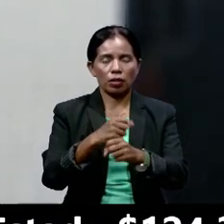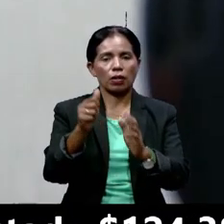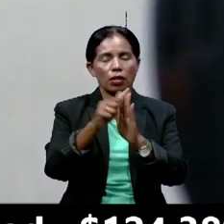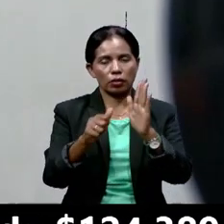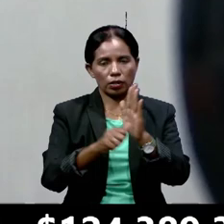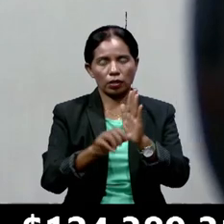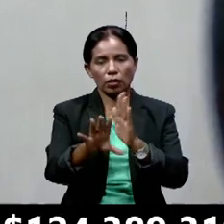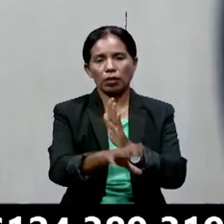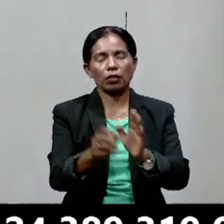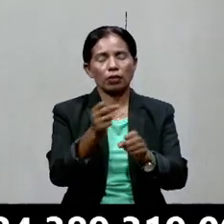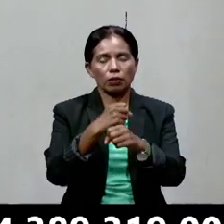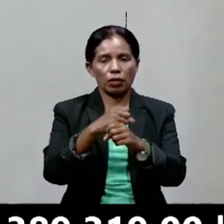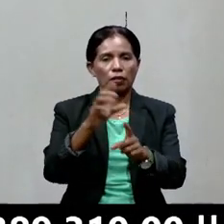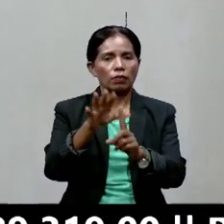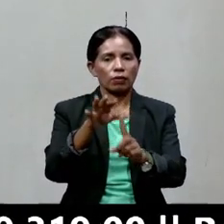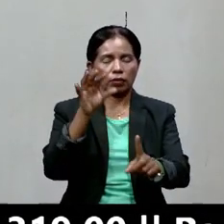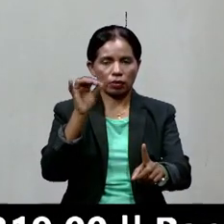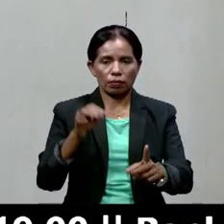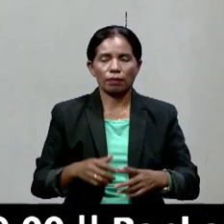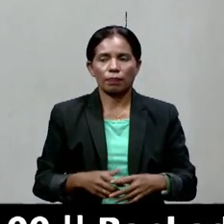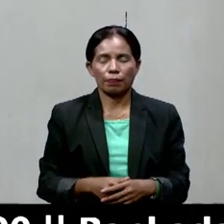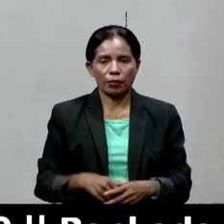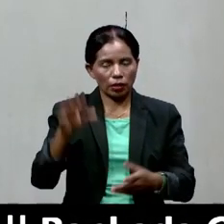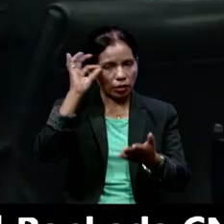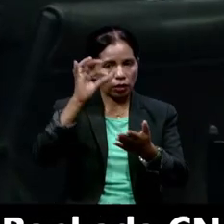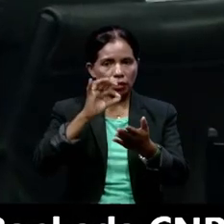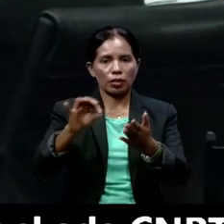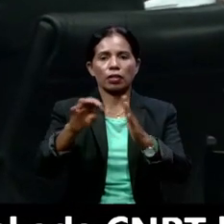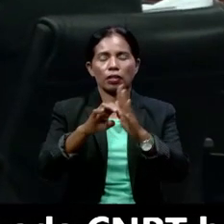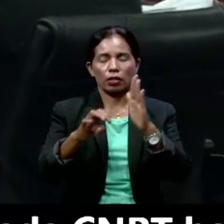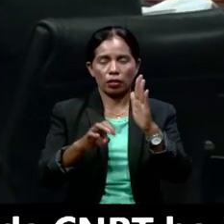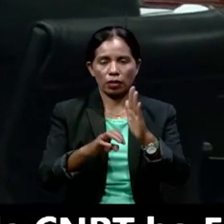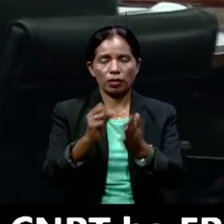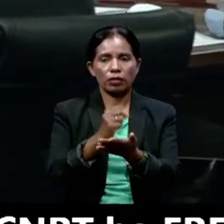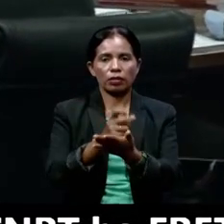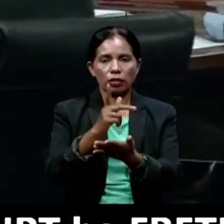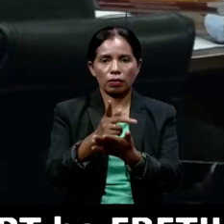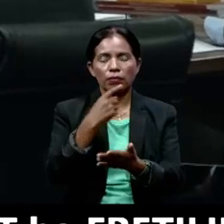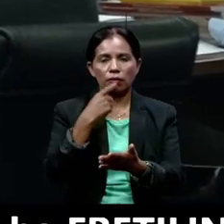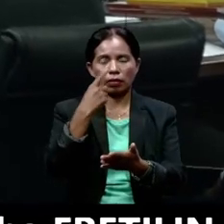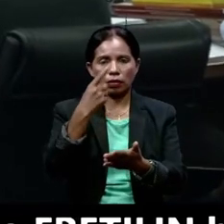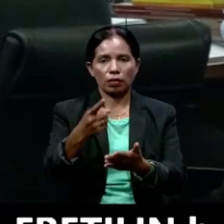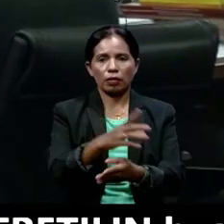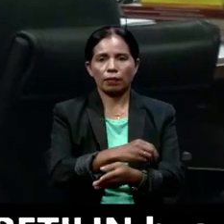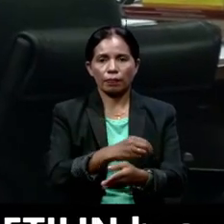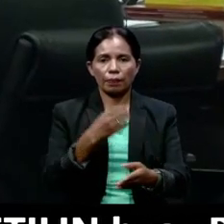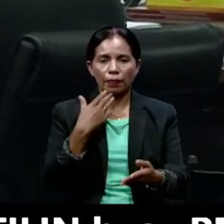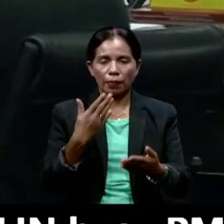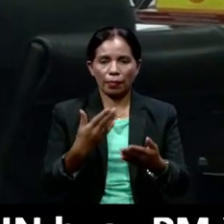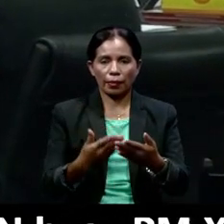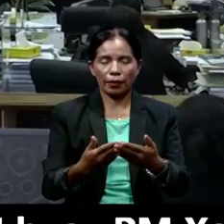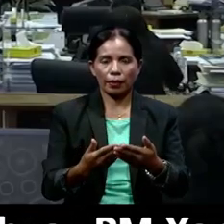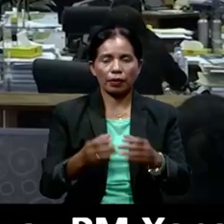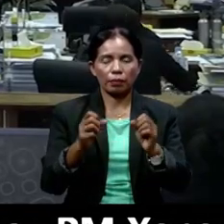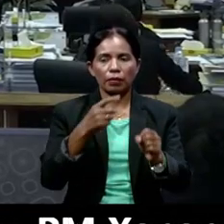ha semana hoje. Secretária Mesa do Parlamento Nacional, Virginia Anabelo, espera e a tempo para o governo